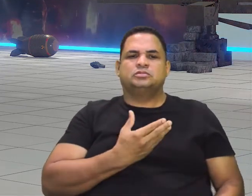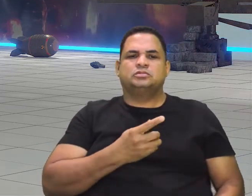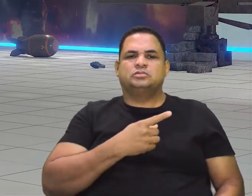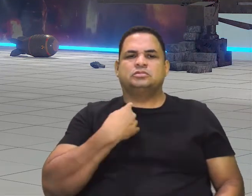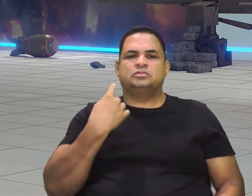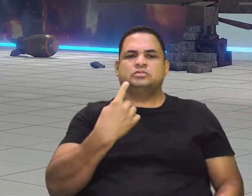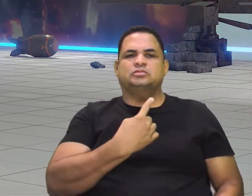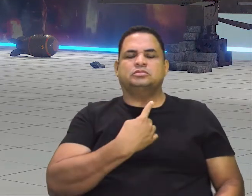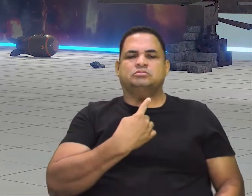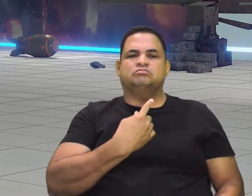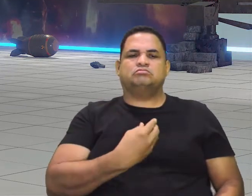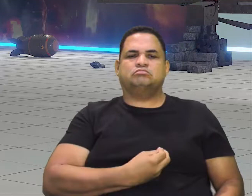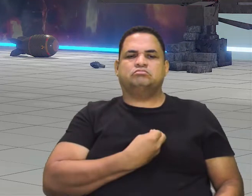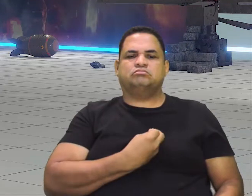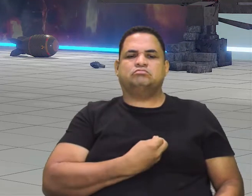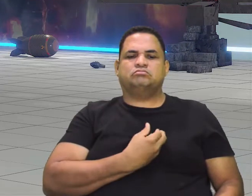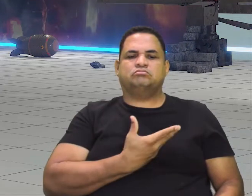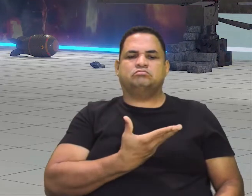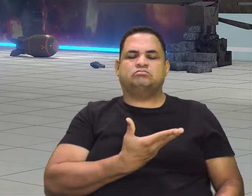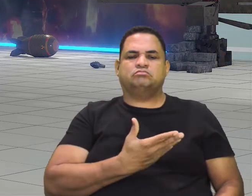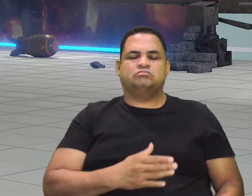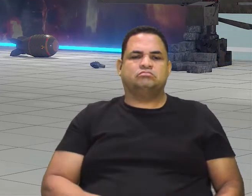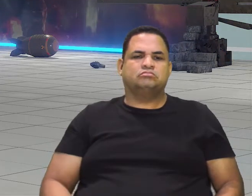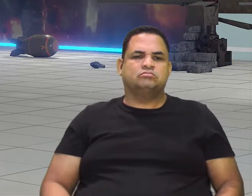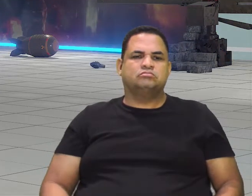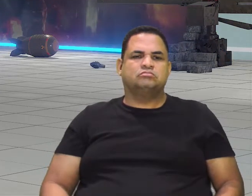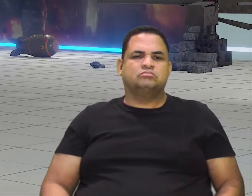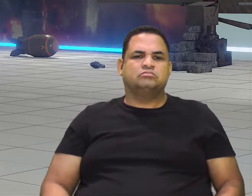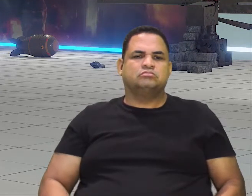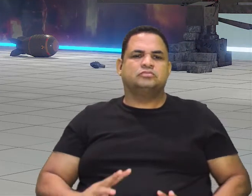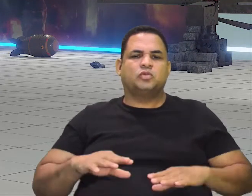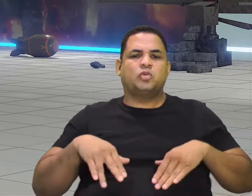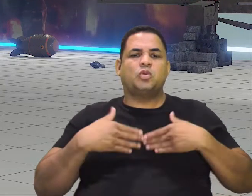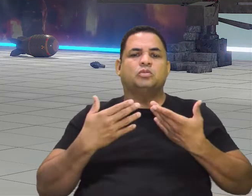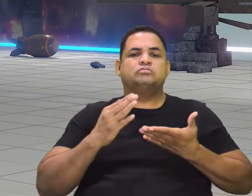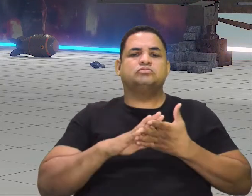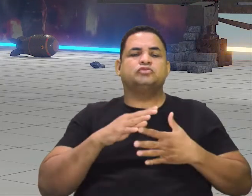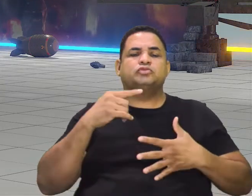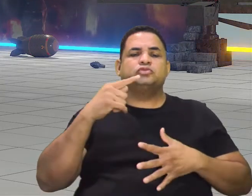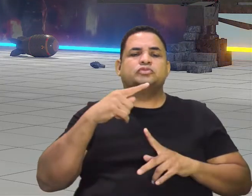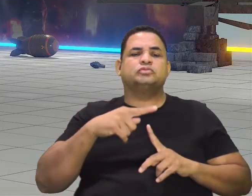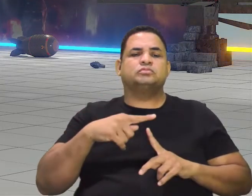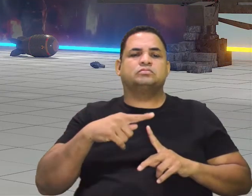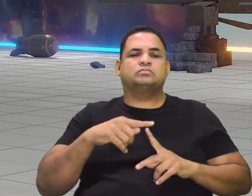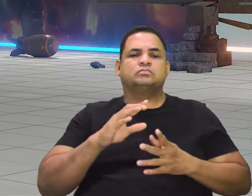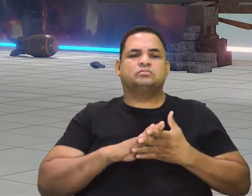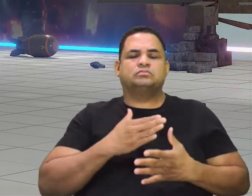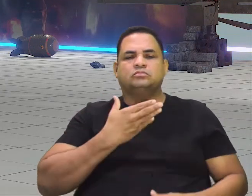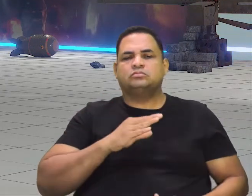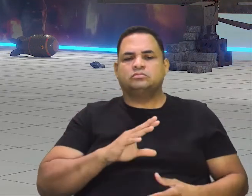que somos nós. Nós somos de qual espécie? Homo